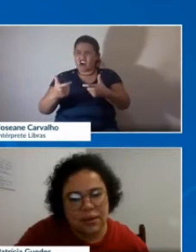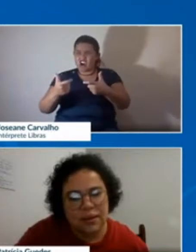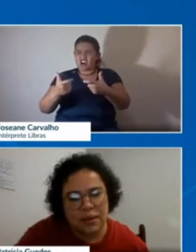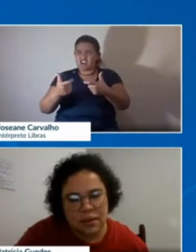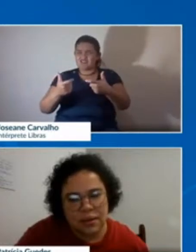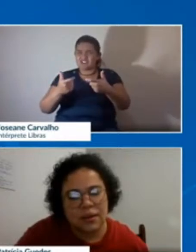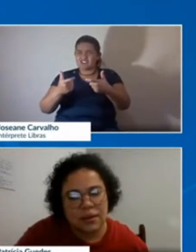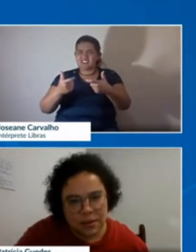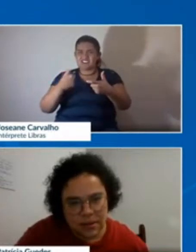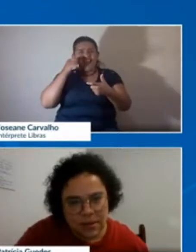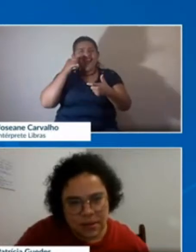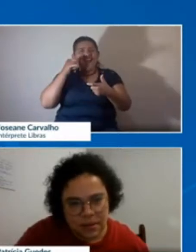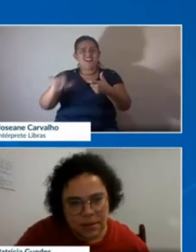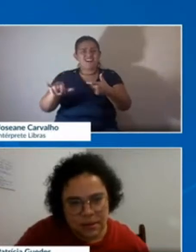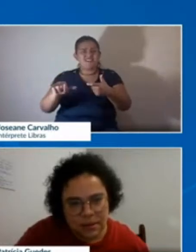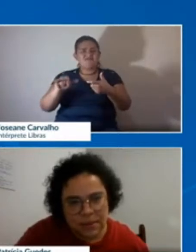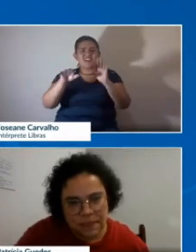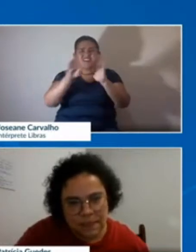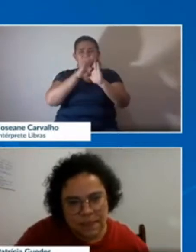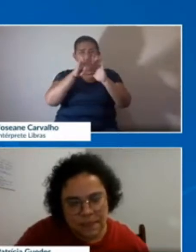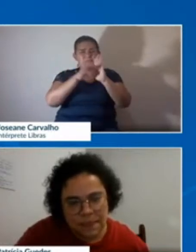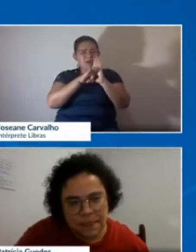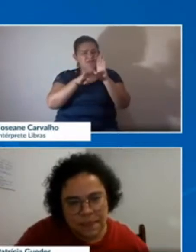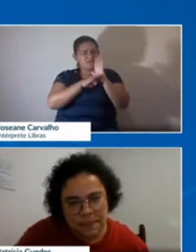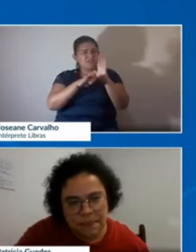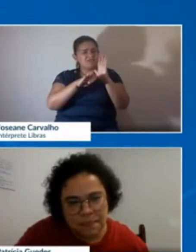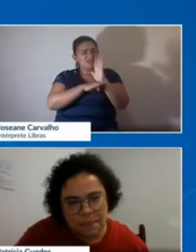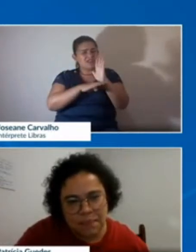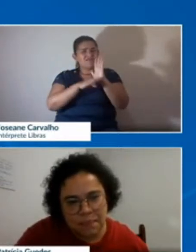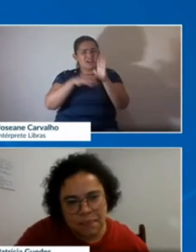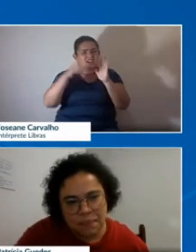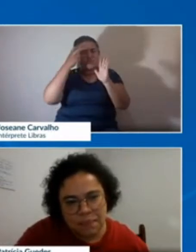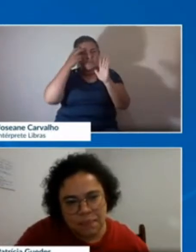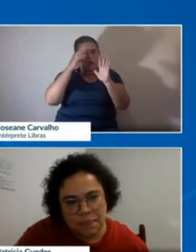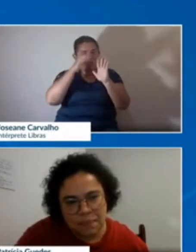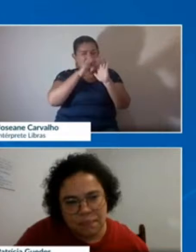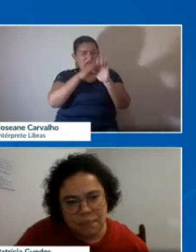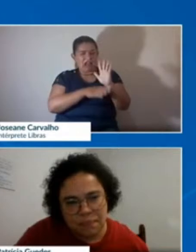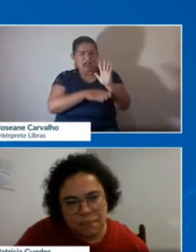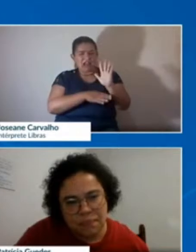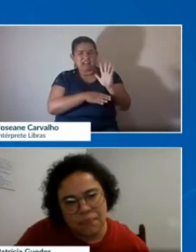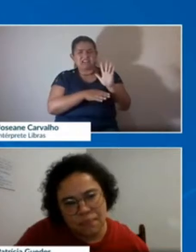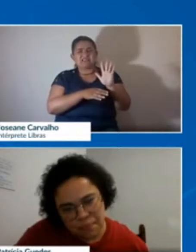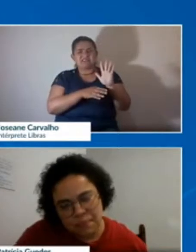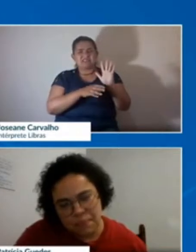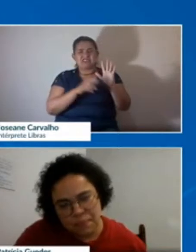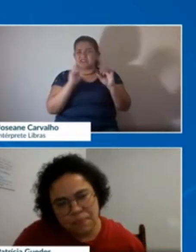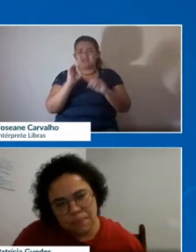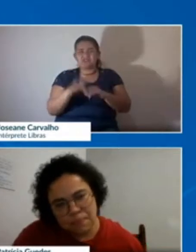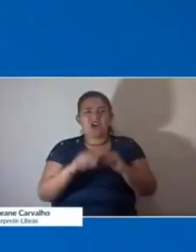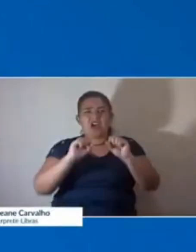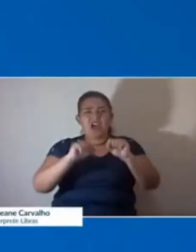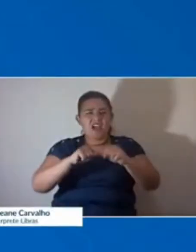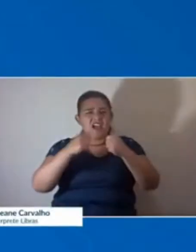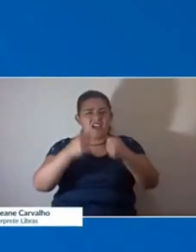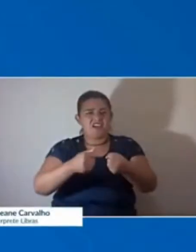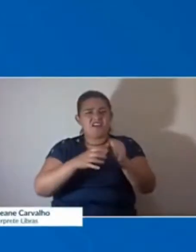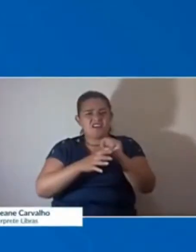de significados, né, pelo contrário, né, apenas reforça um status quo,